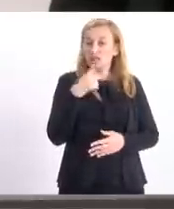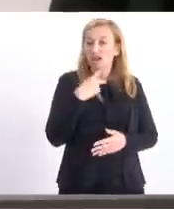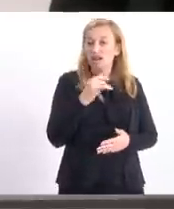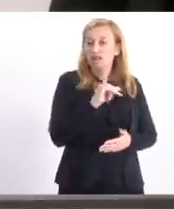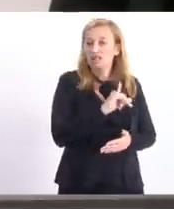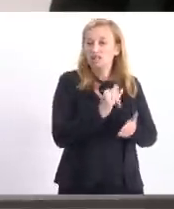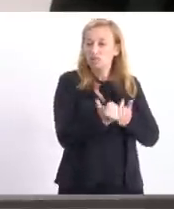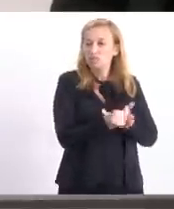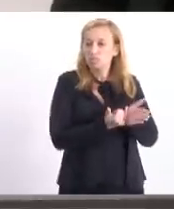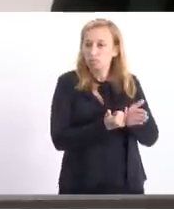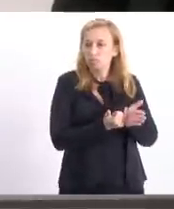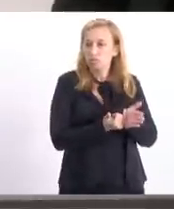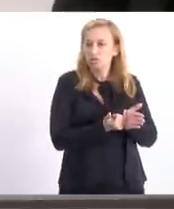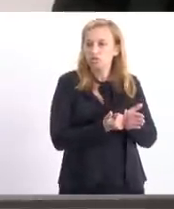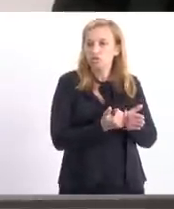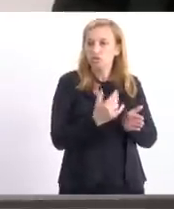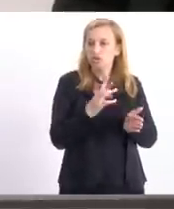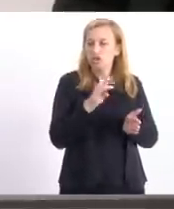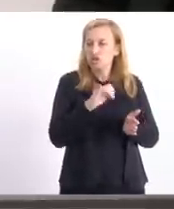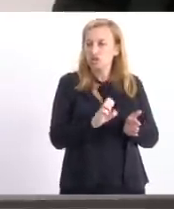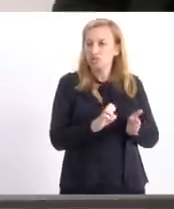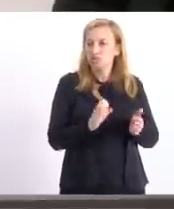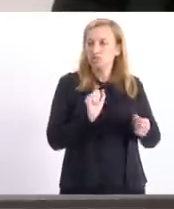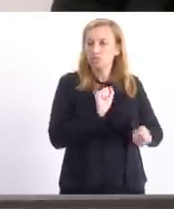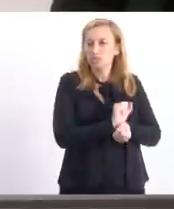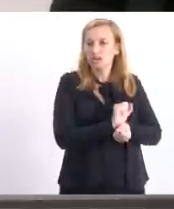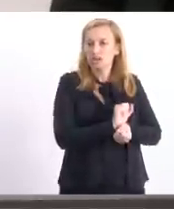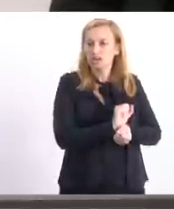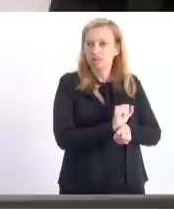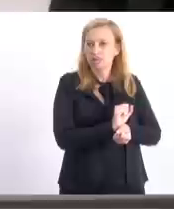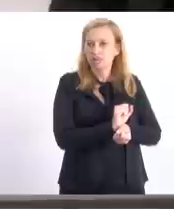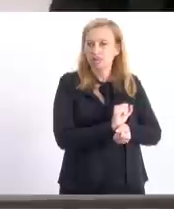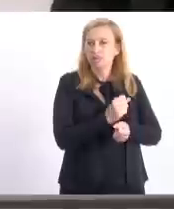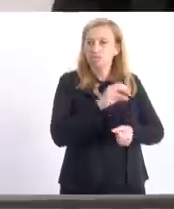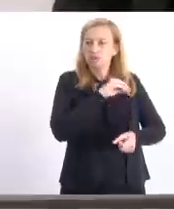um congelamento do teto de gasto dos poderes. Então,